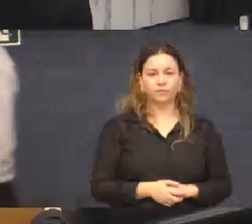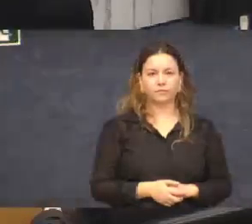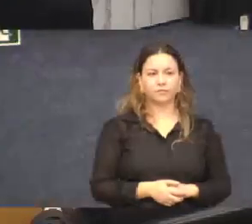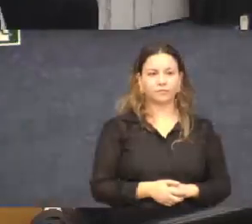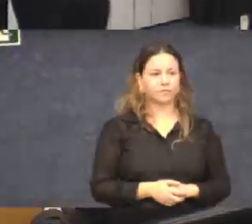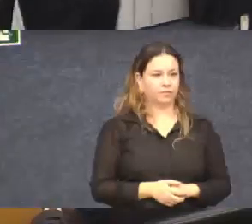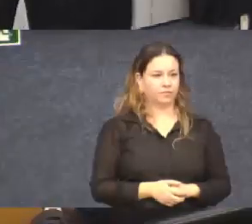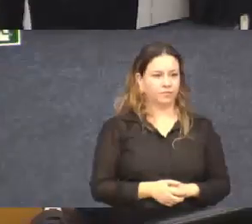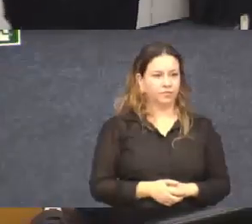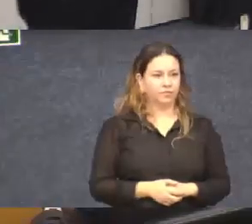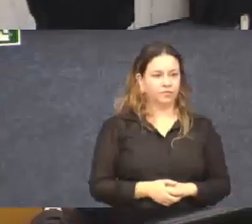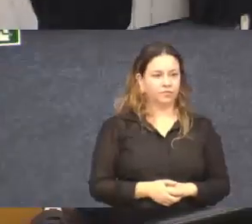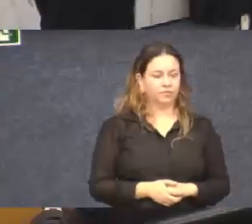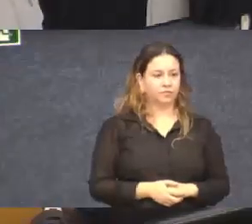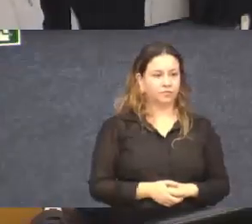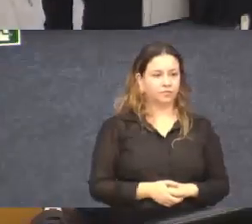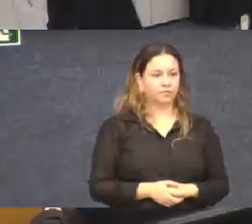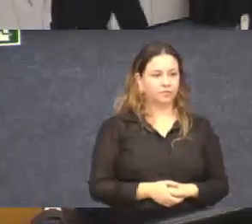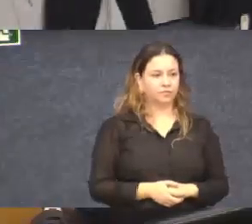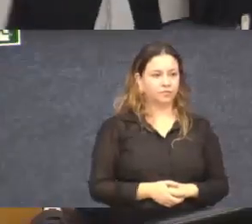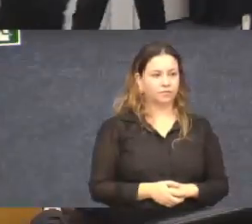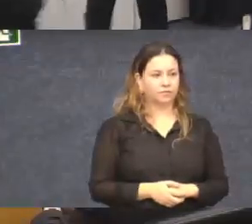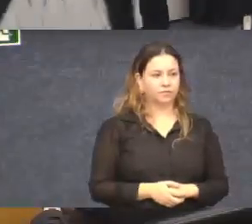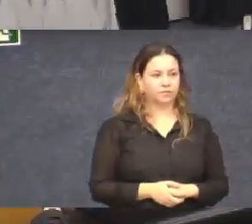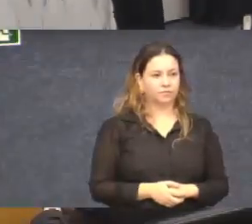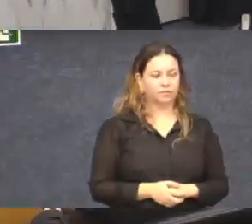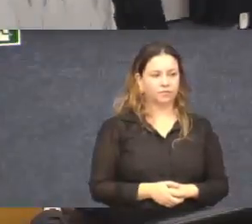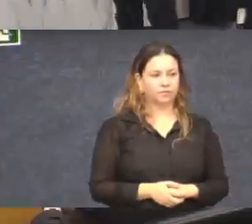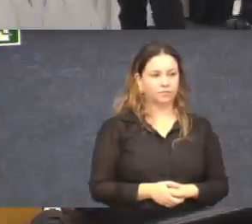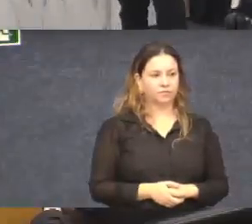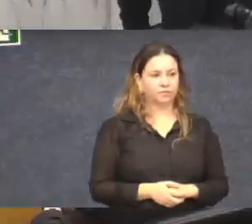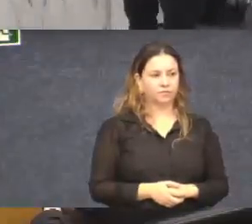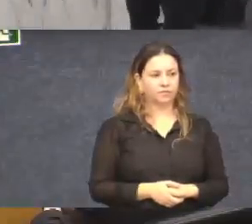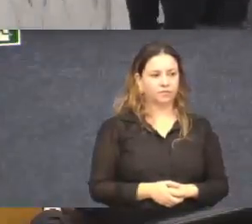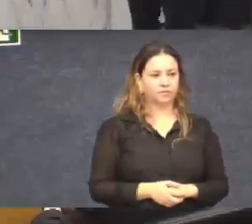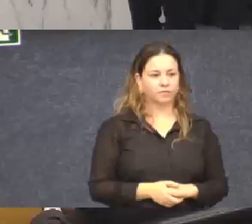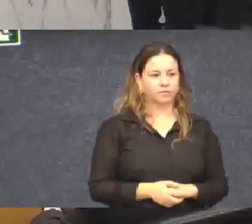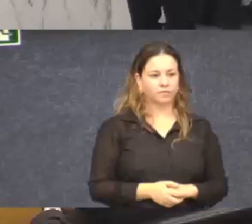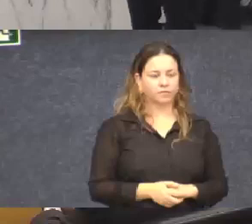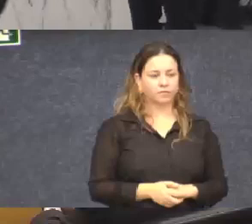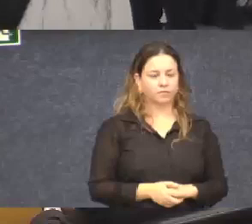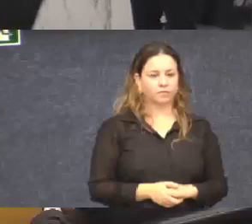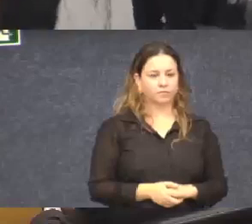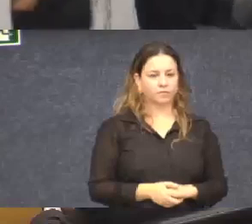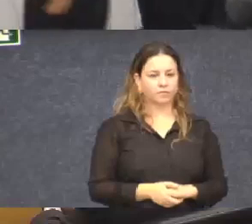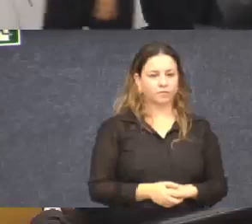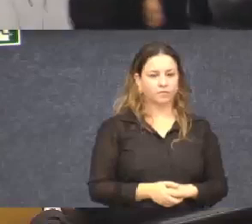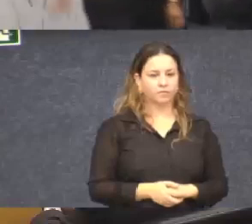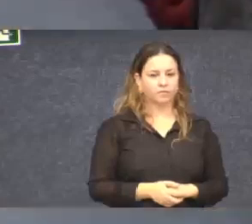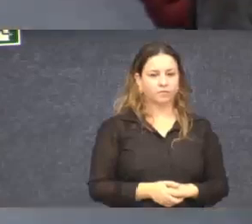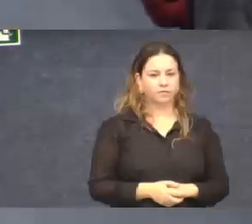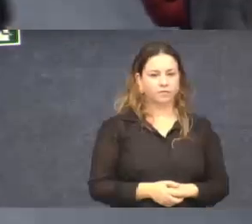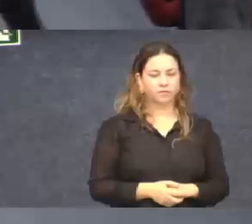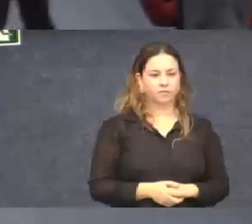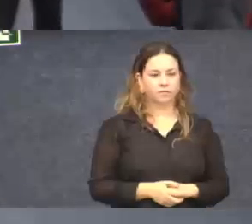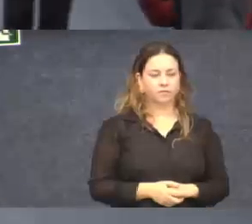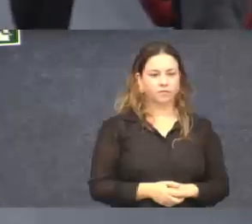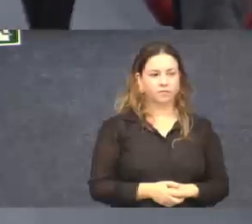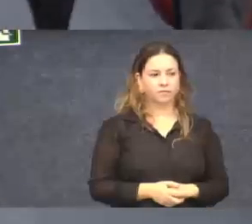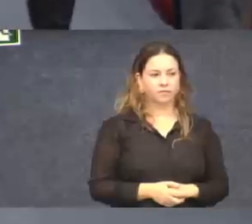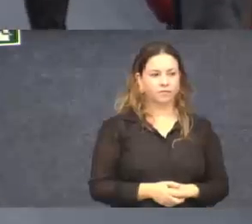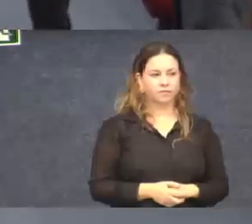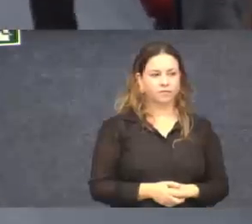retirar. Uma flor que tem espinho, você pode se arranhar. Se o bem e o mal